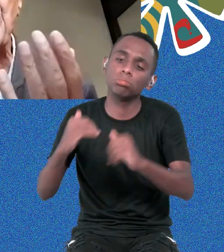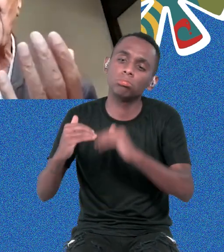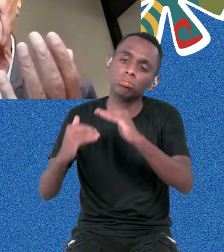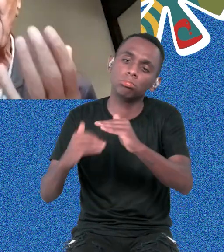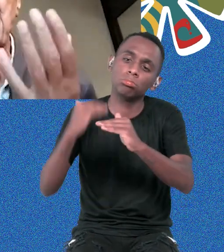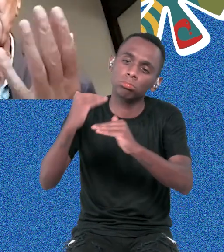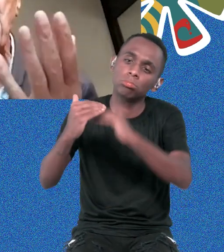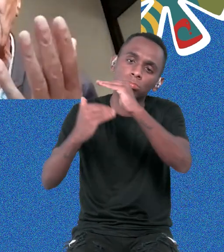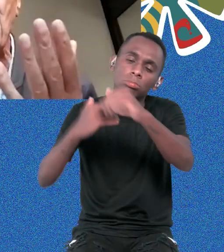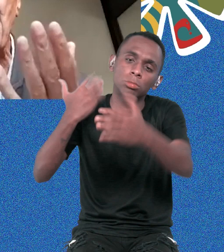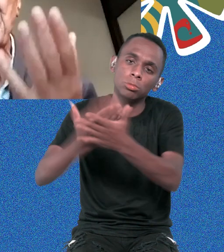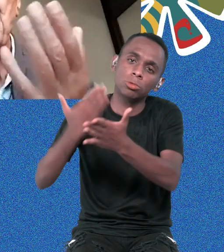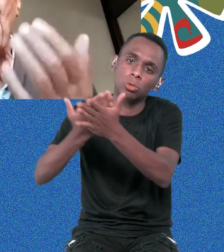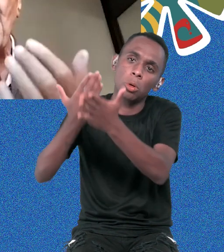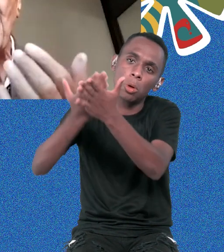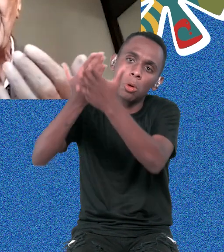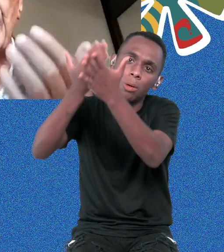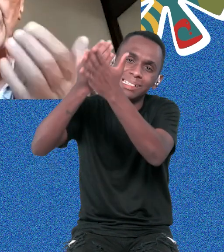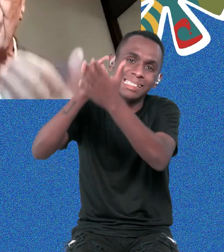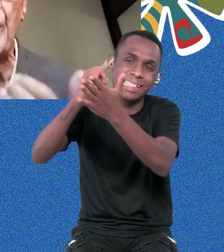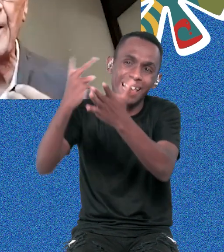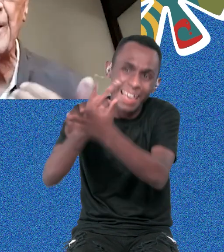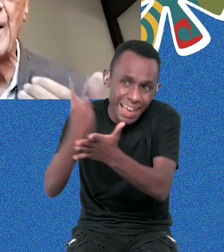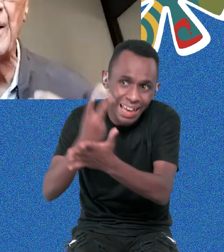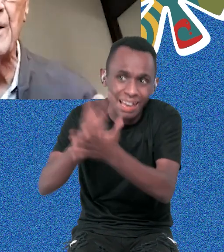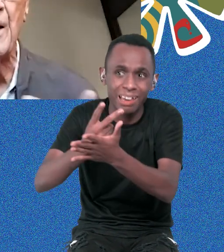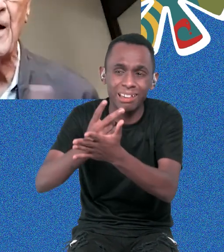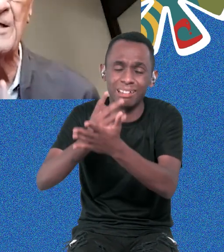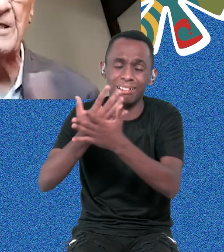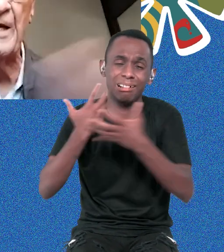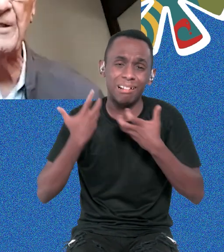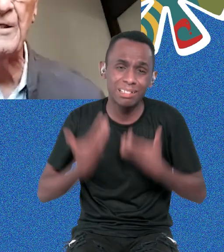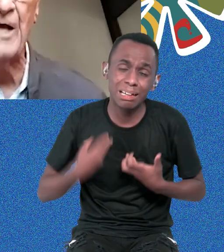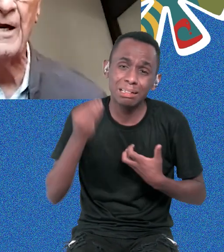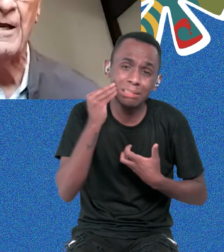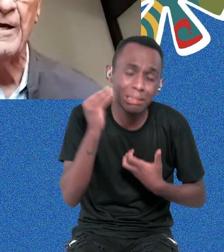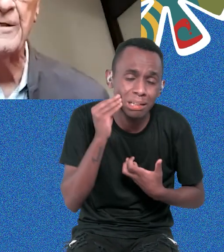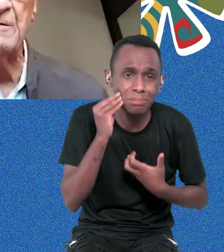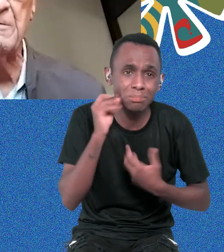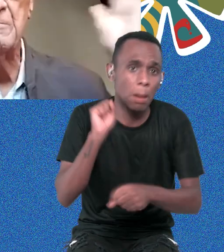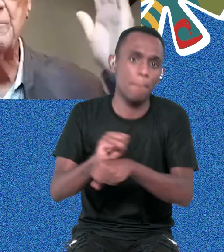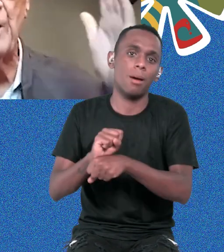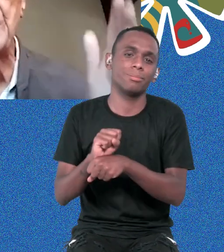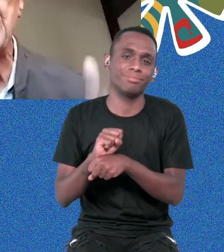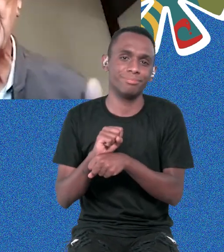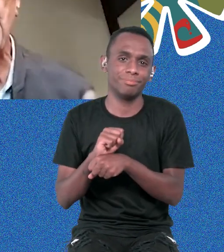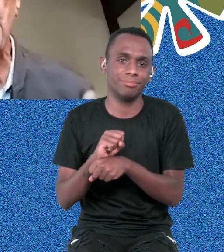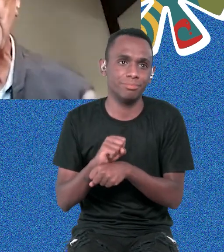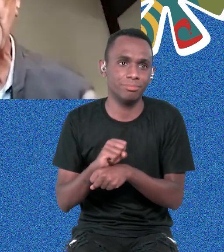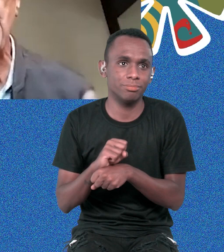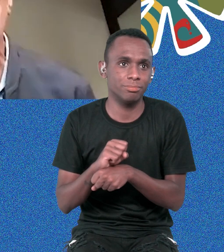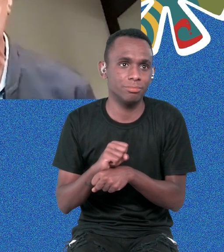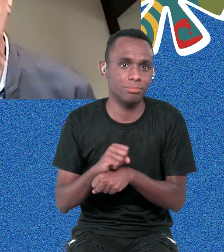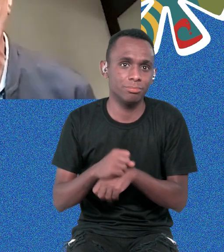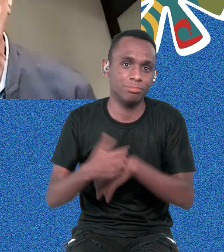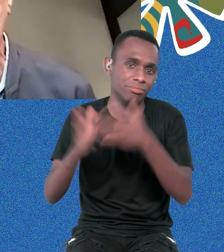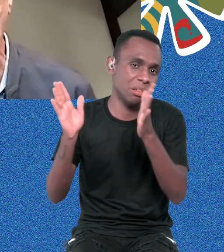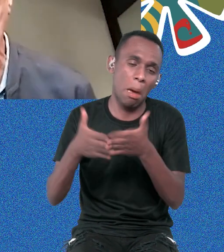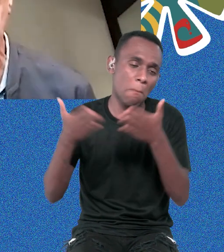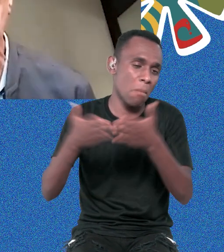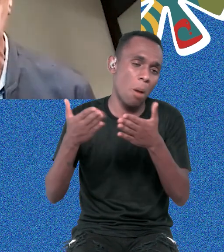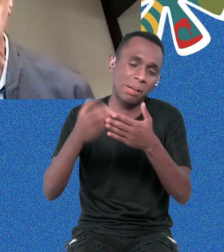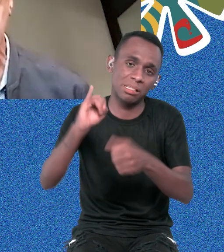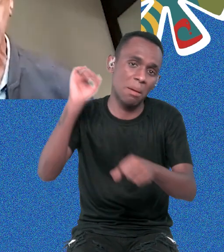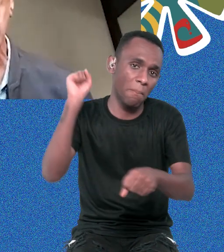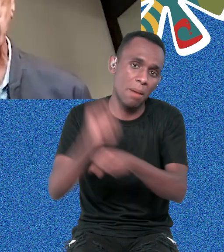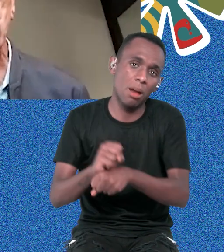ir subindo, mais um pouco, escorreguei, caí, cansei de tentar, então vai ser, sei lá, que